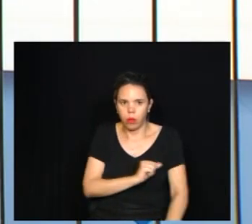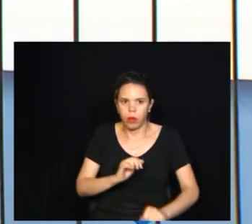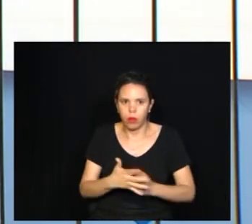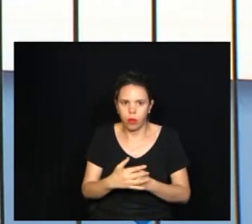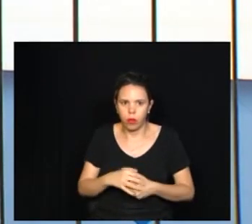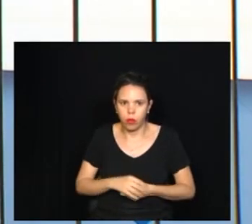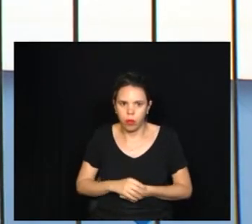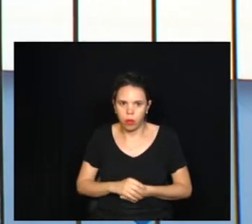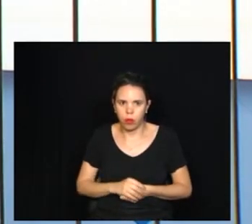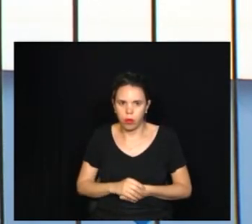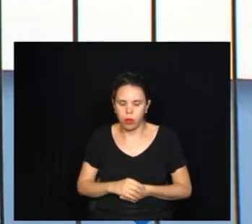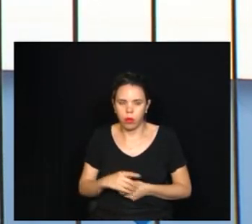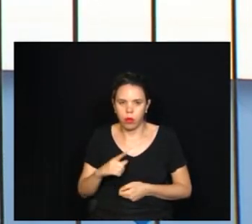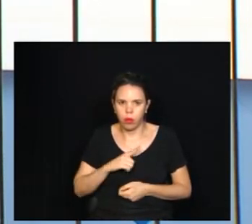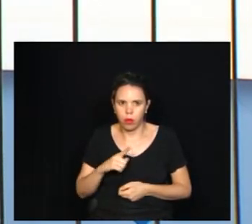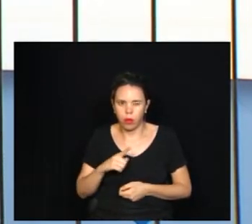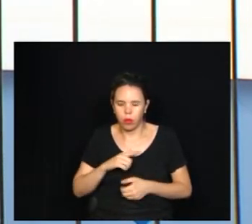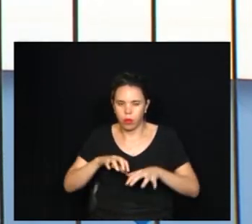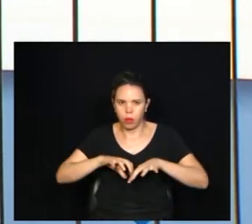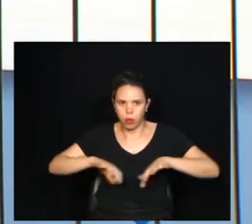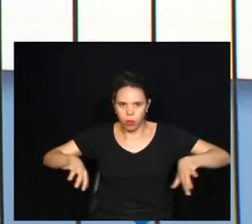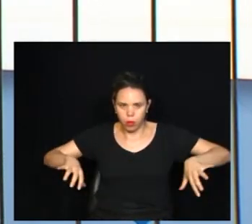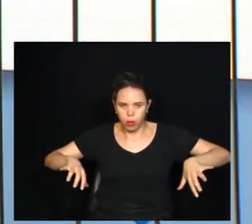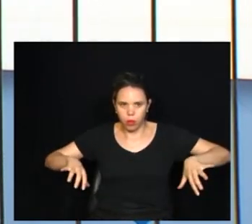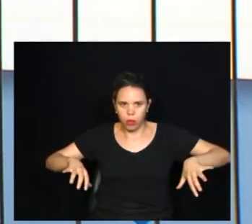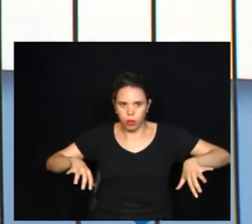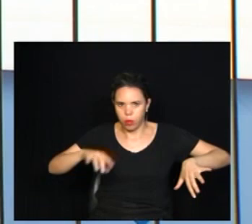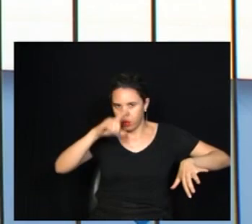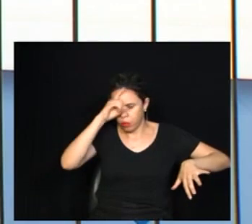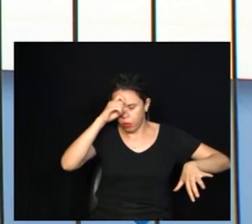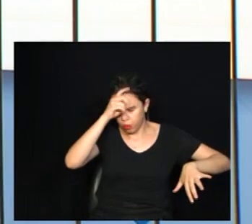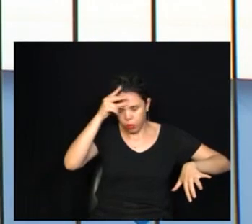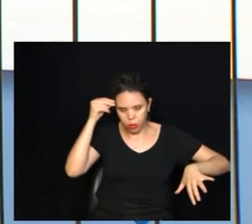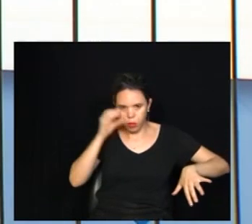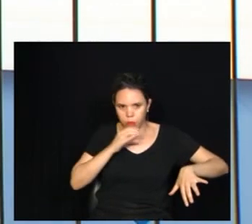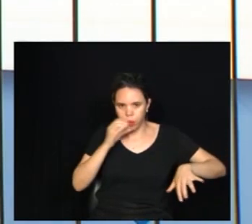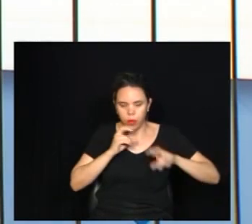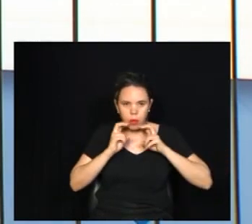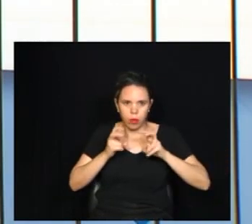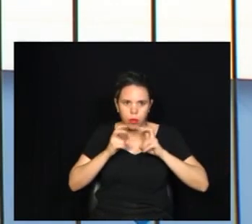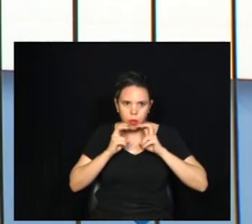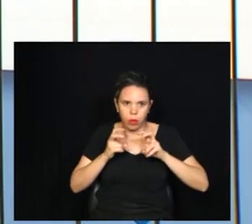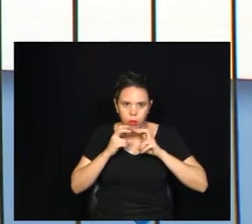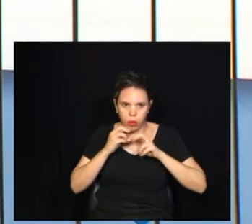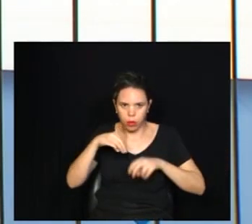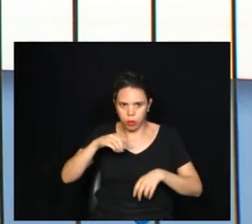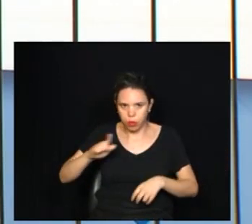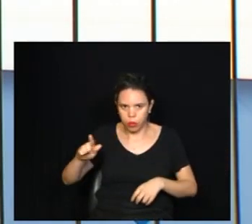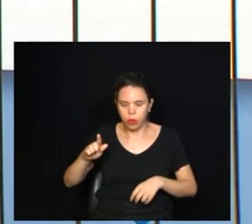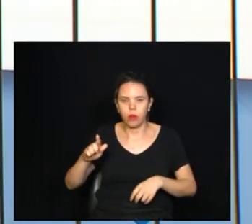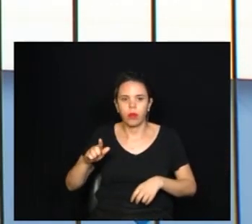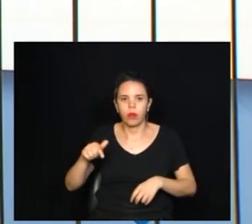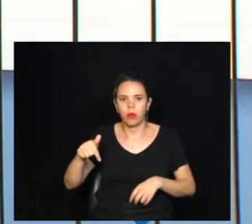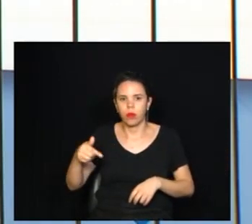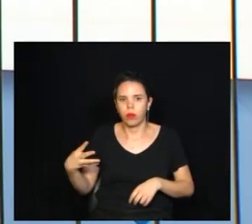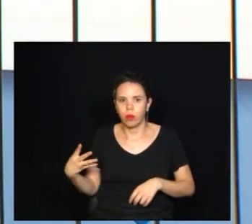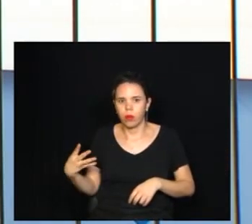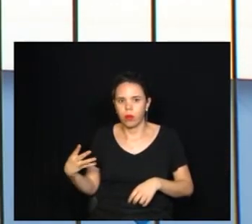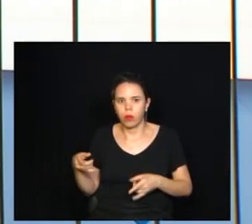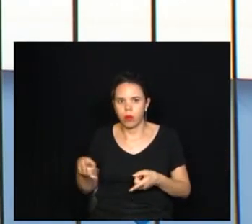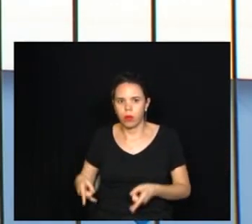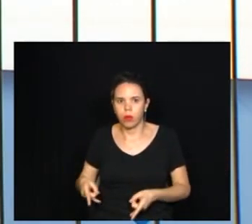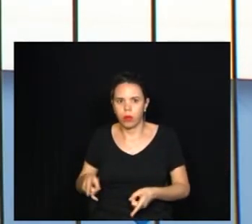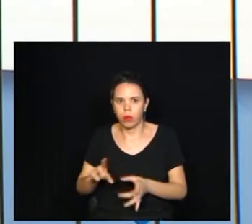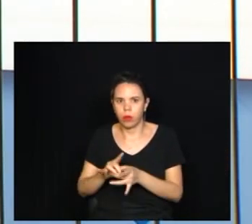Covid. Nós temos a seguinte divisão: na rede municipal de urgência e emergência do Mário Gatti, 74